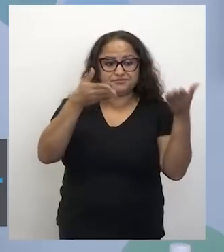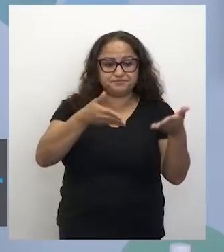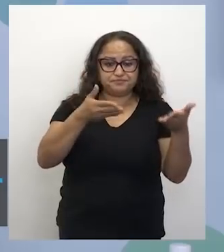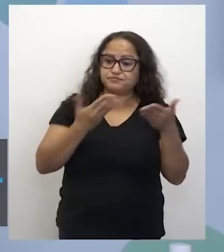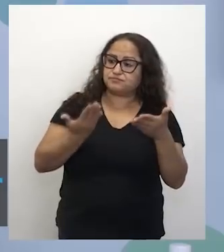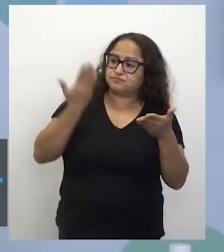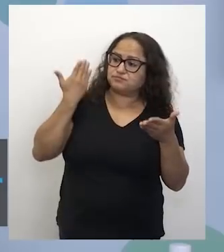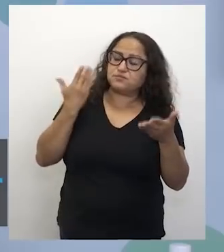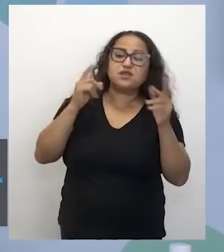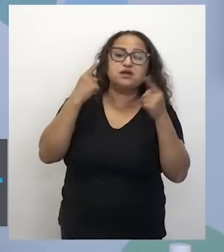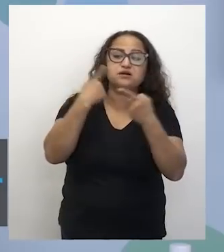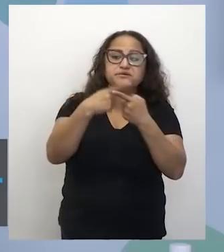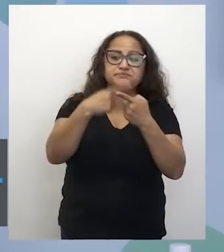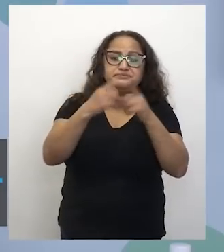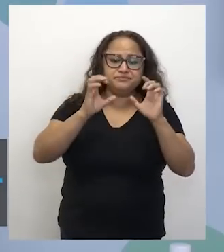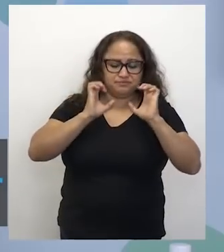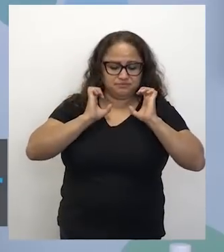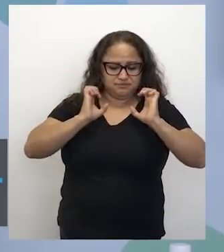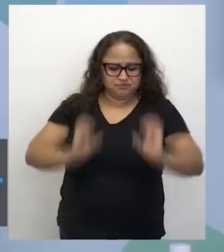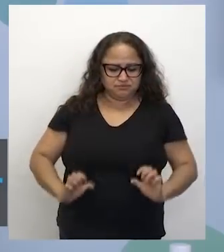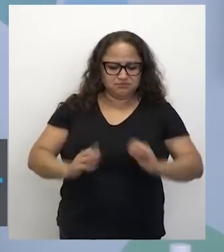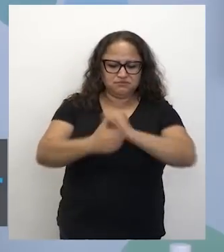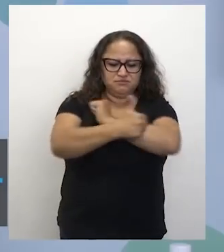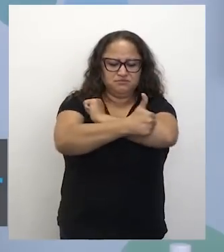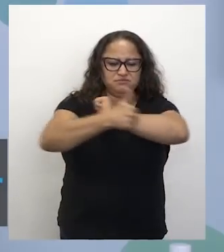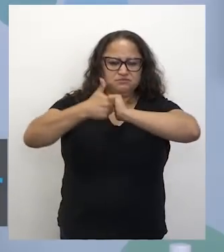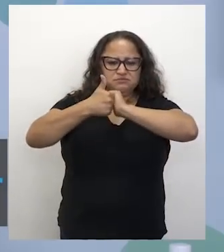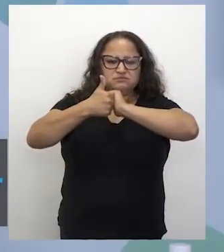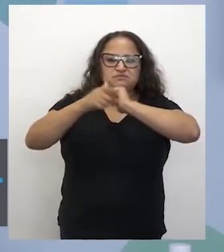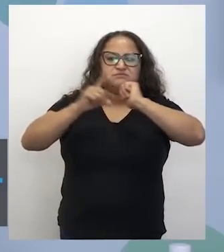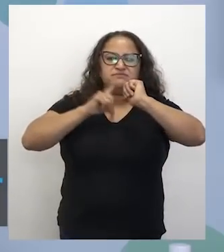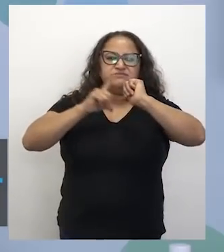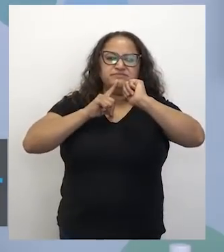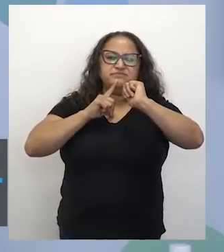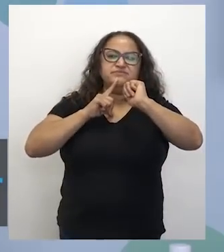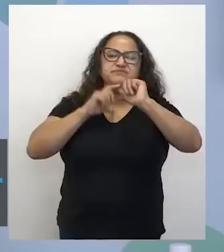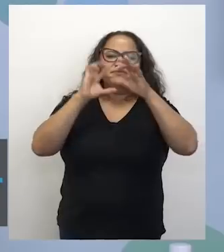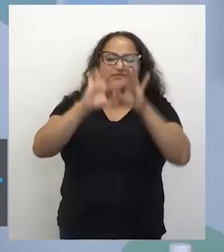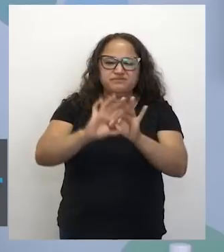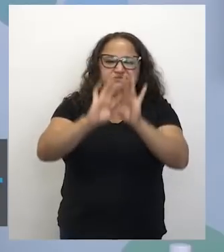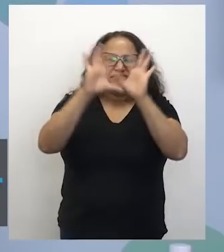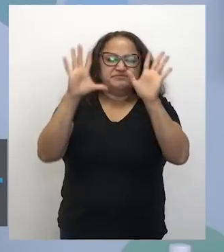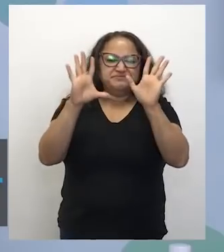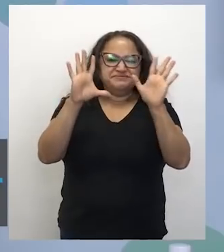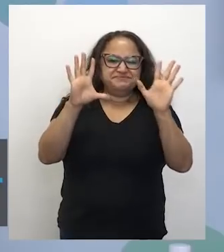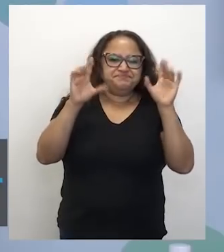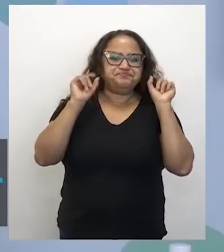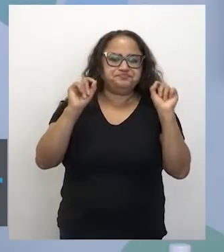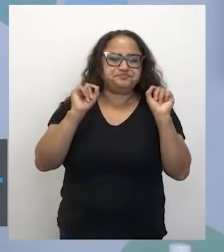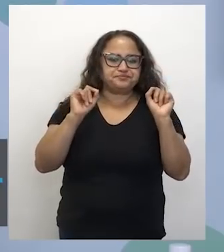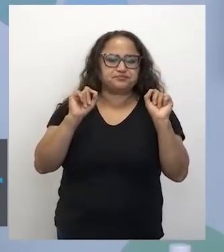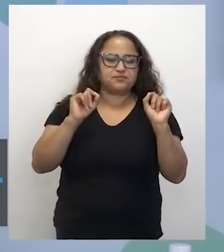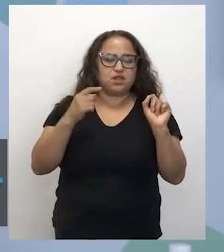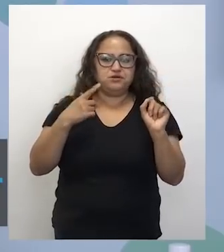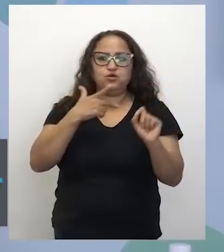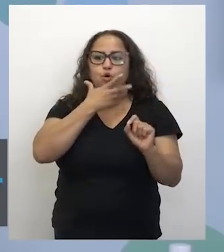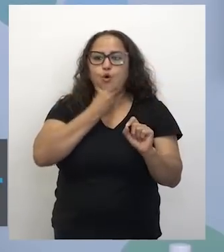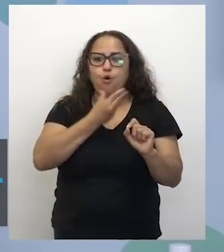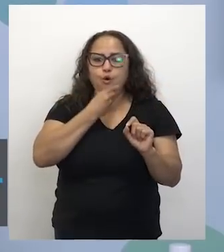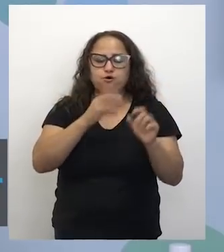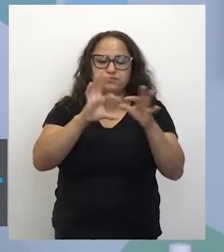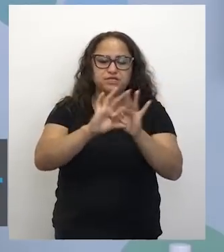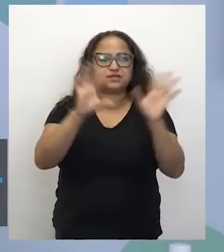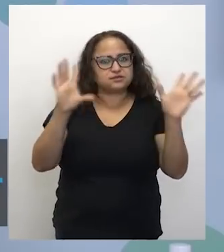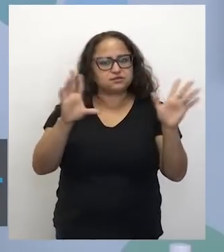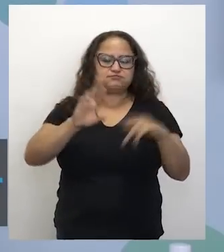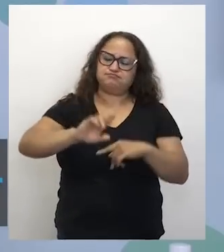por que a ética, a moral, tem a ver com a questão da liberdade? Inclusive essa questão, se o homem é livre ou